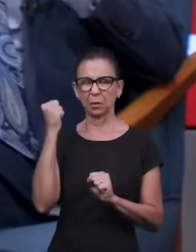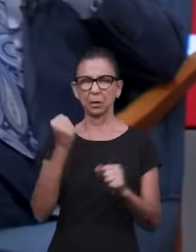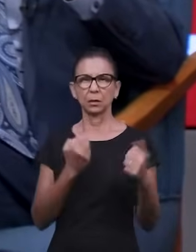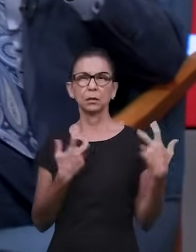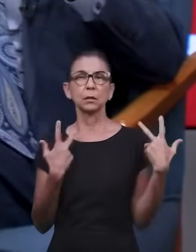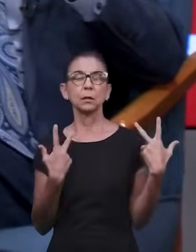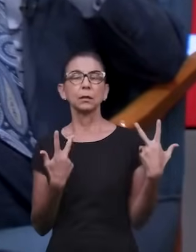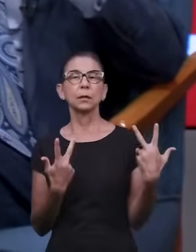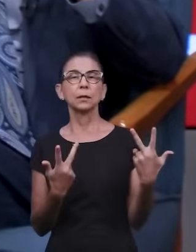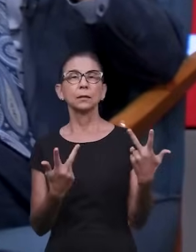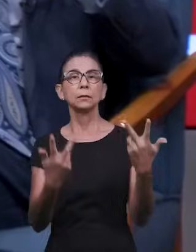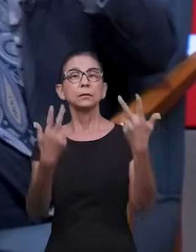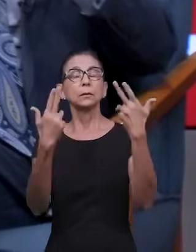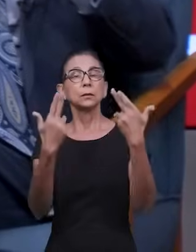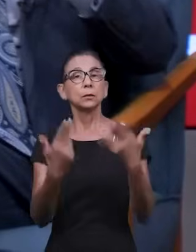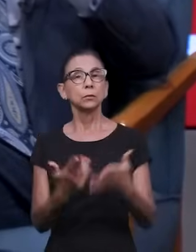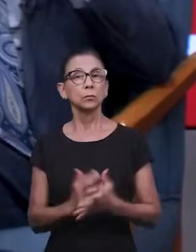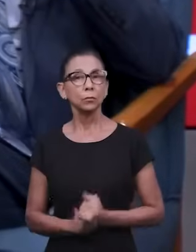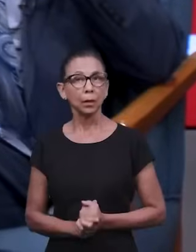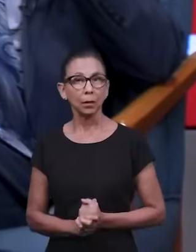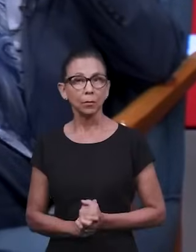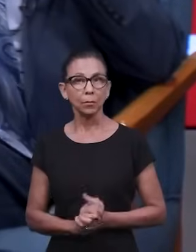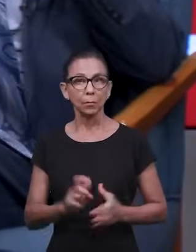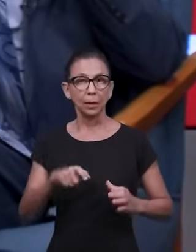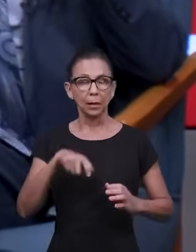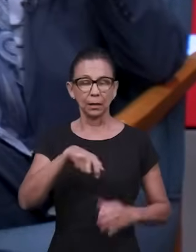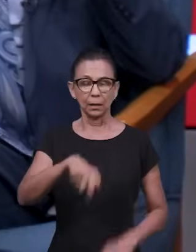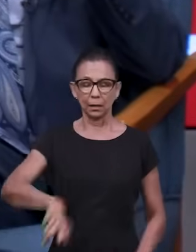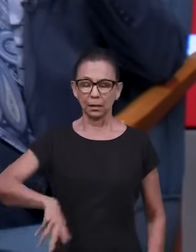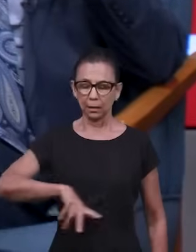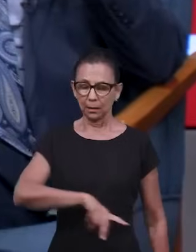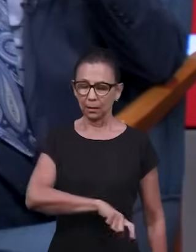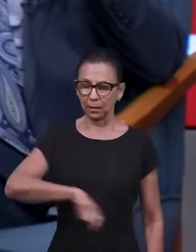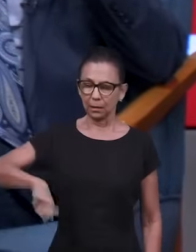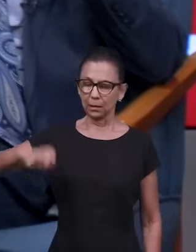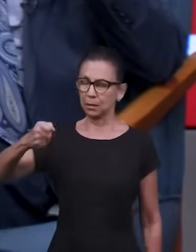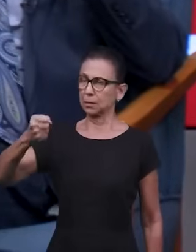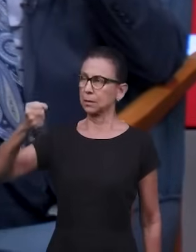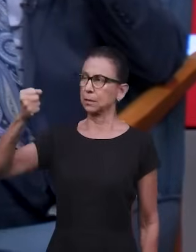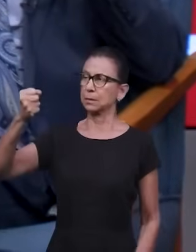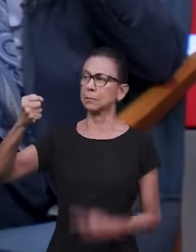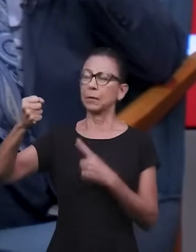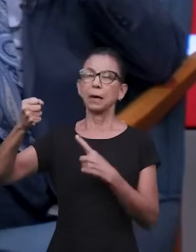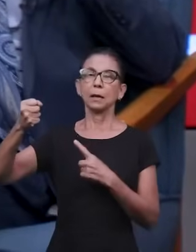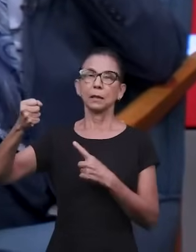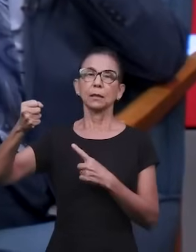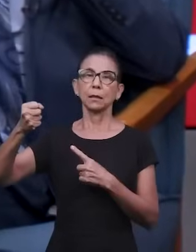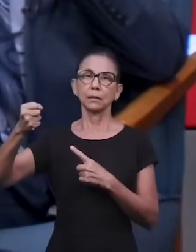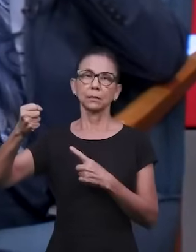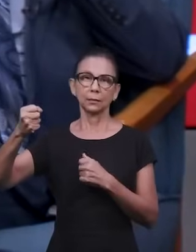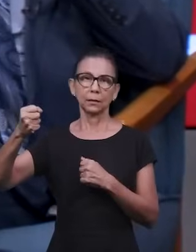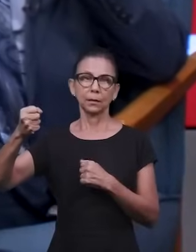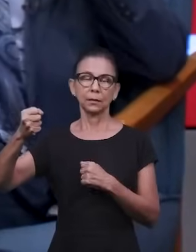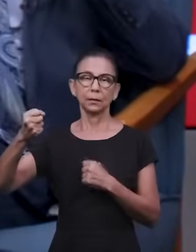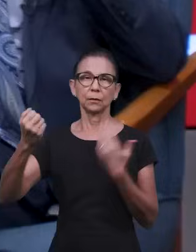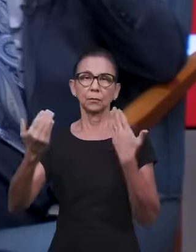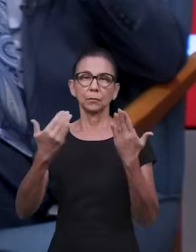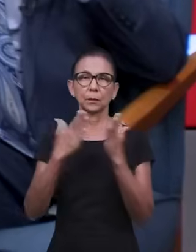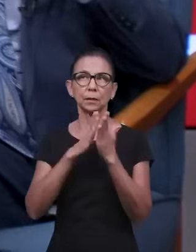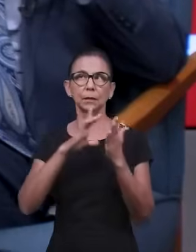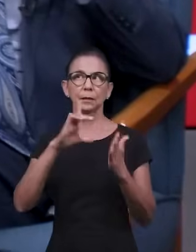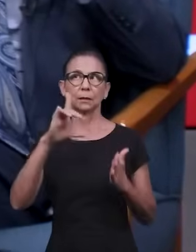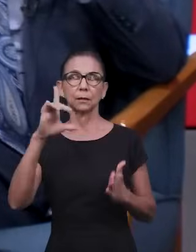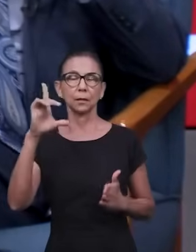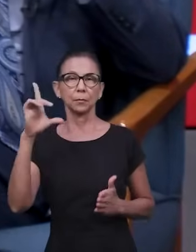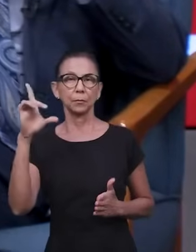dois rumo que vai até a divisão de alma e espírito então a Spa a palavra viva Ela